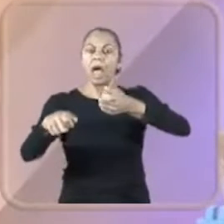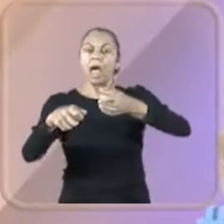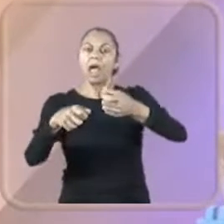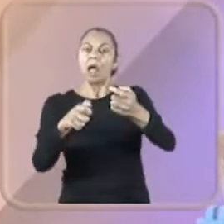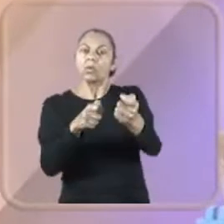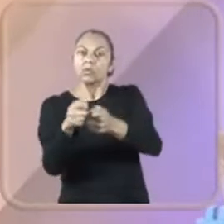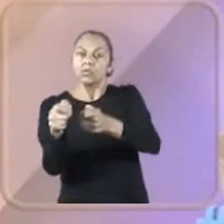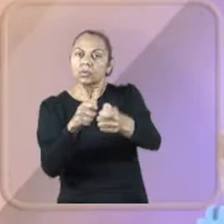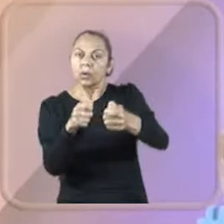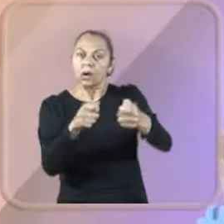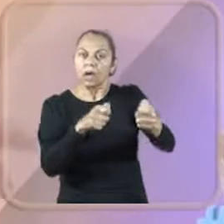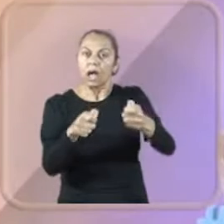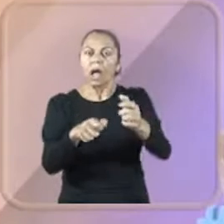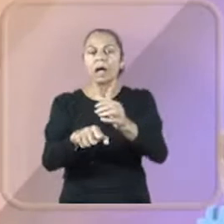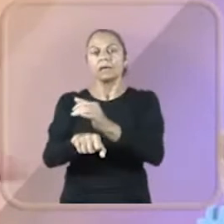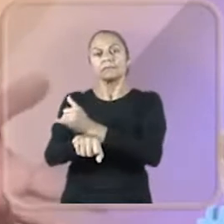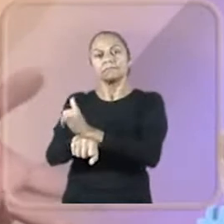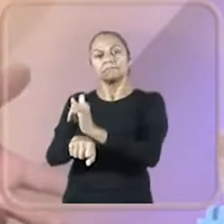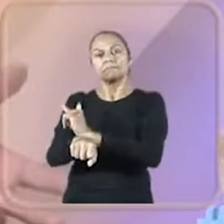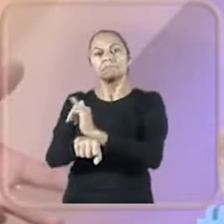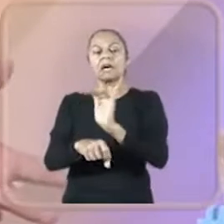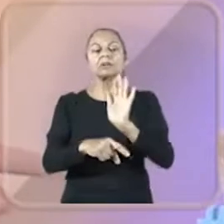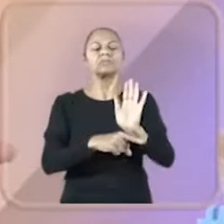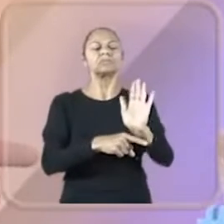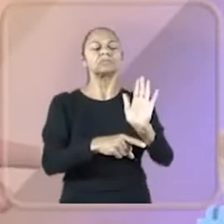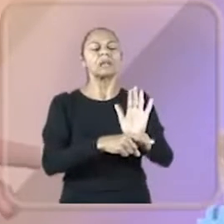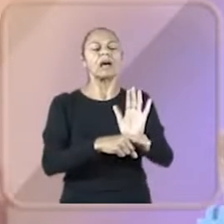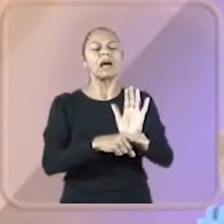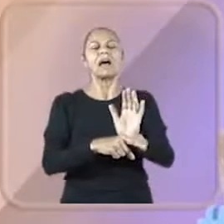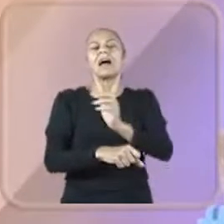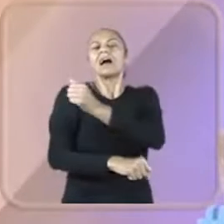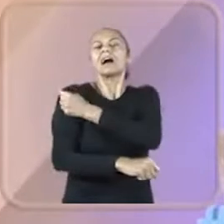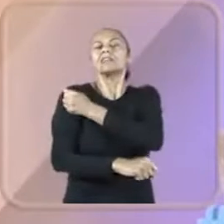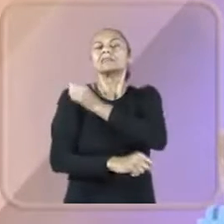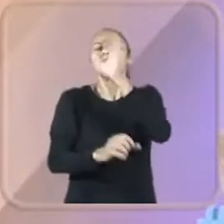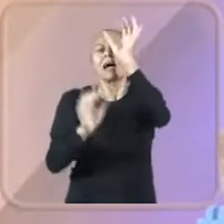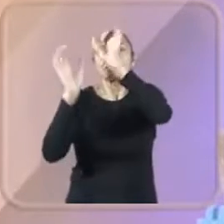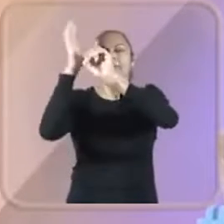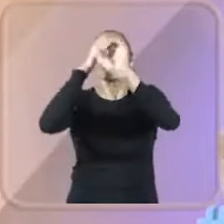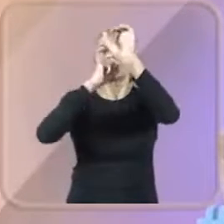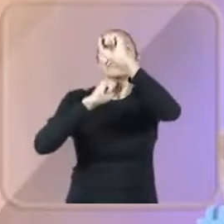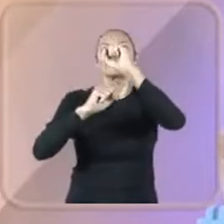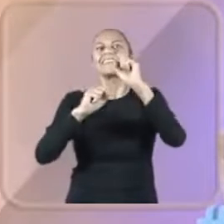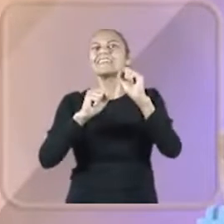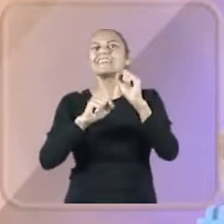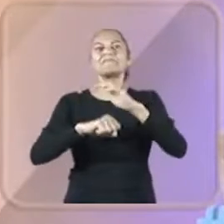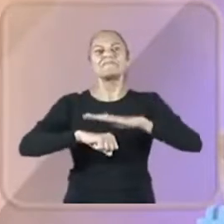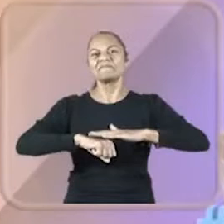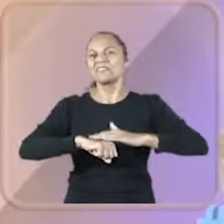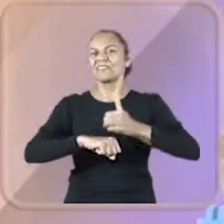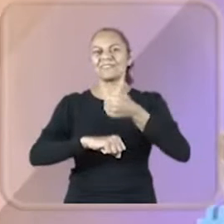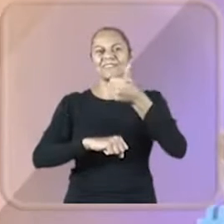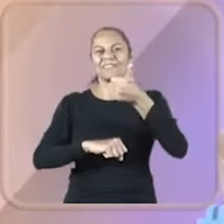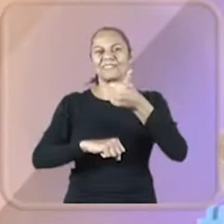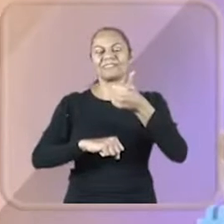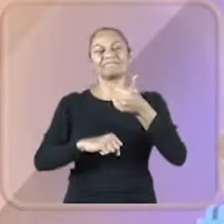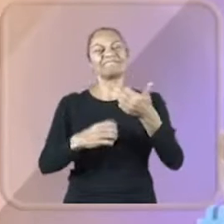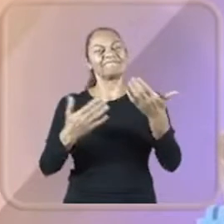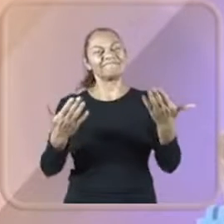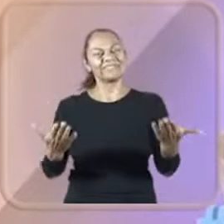administrar essas técnicas para poder favorecer a aprendizagem. É isso que a gente quer. Infelizmente, Cariacica é um município que tem